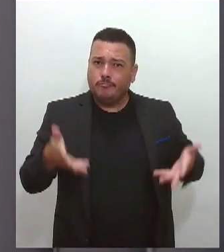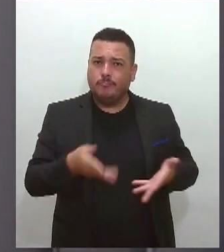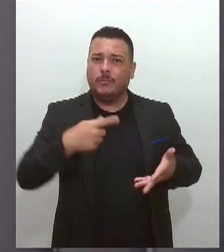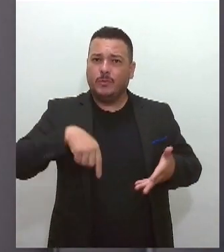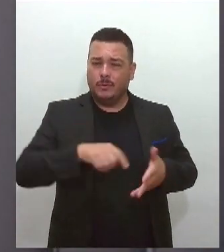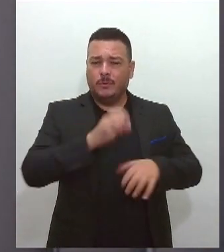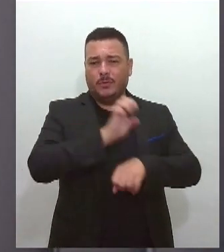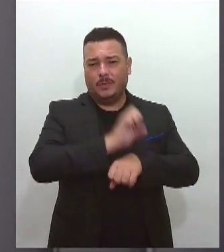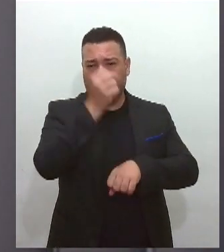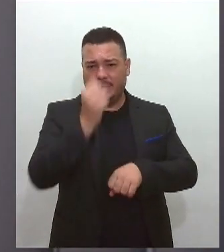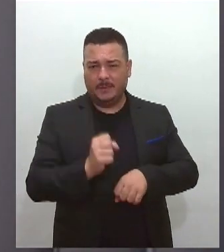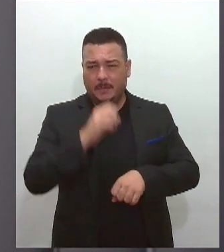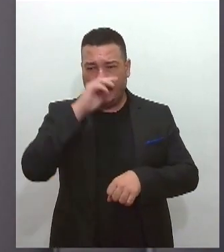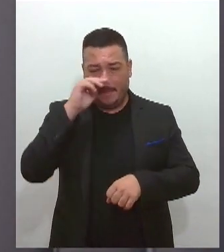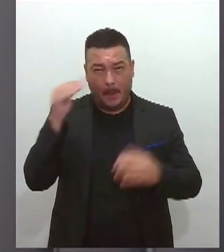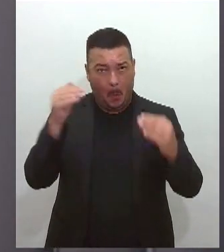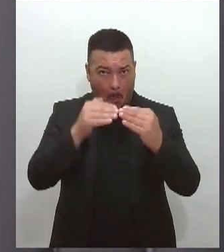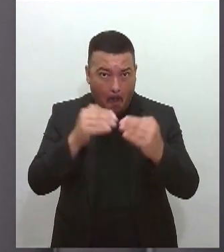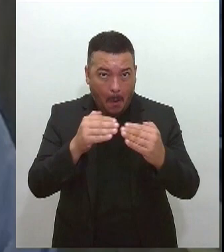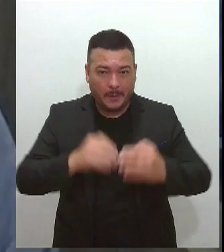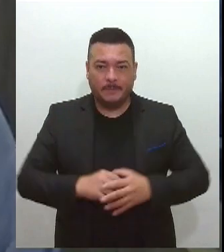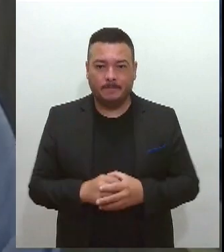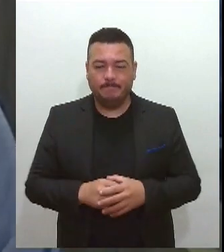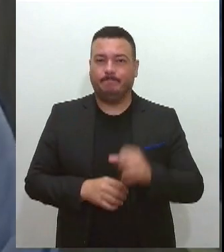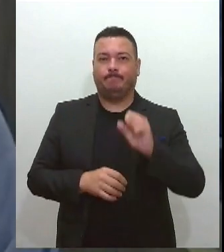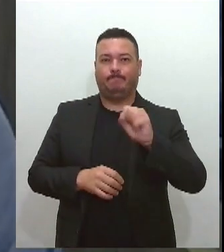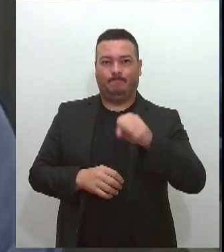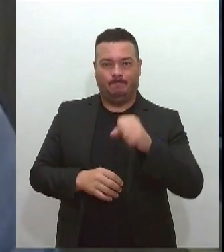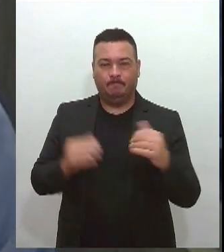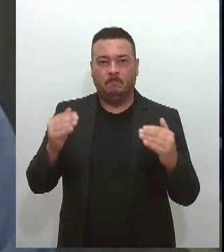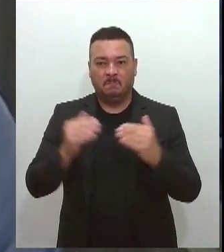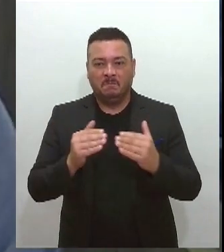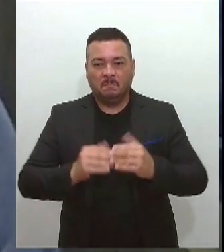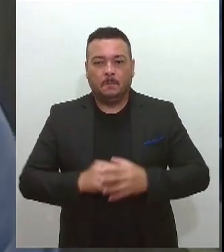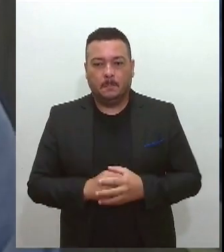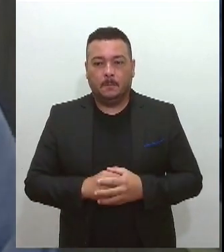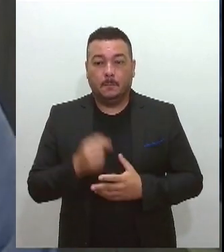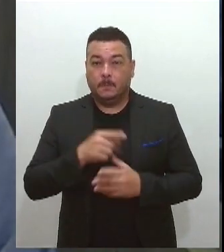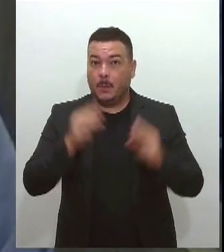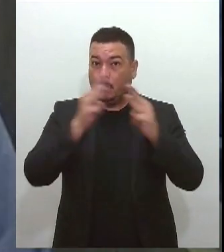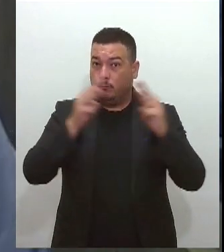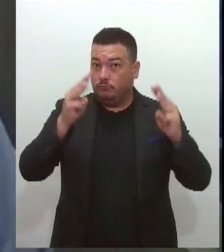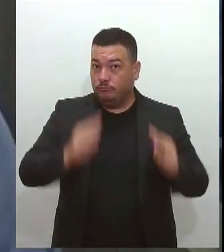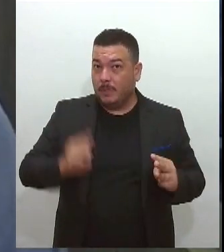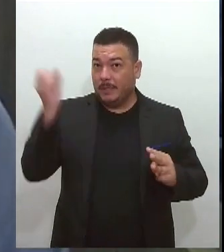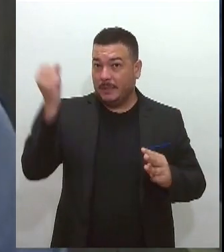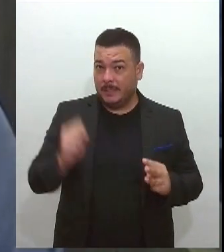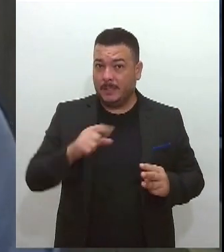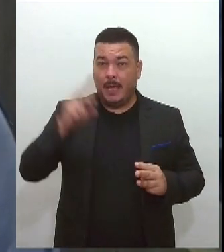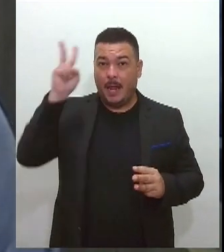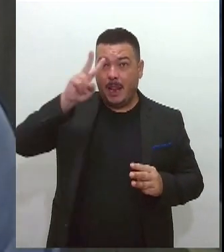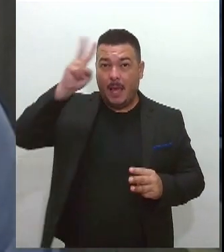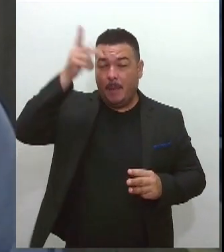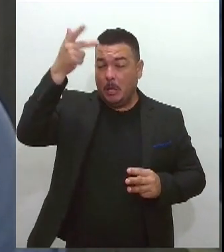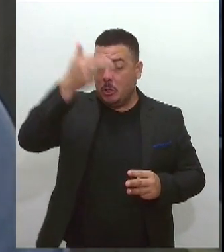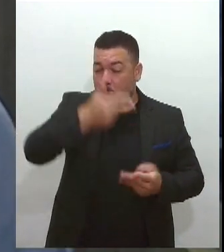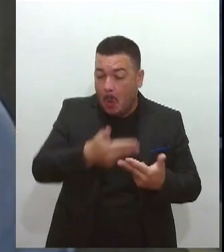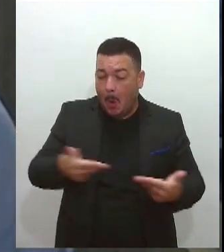Sergipe, né, Matheus? Com certeza. Inclusive, o Memorial de Sergipe, como o próprio nome diz, né, o Memorial de Sergipe,